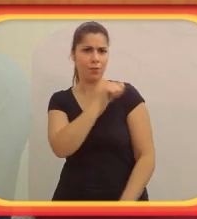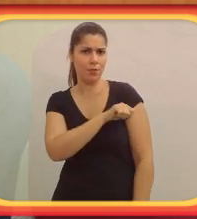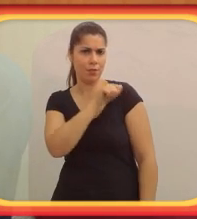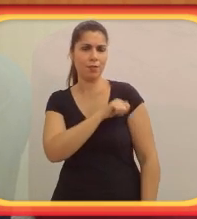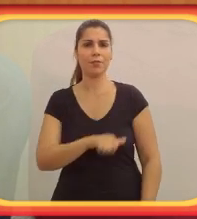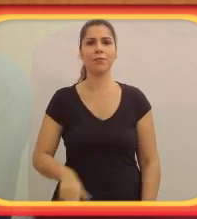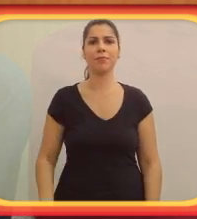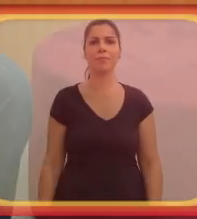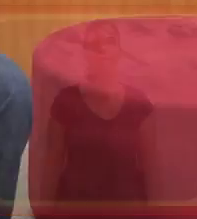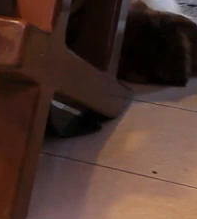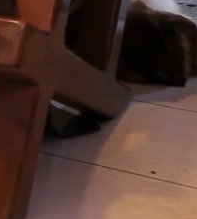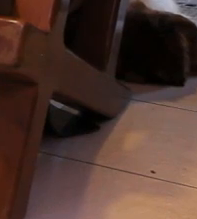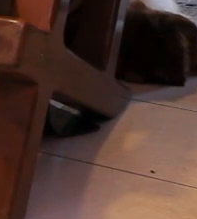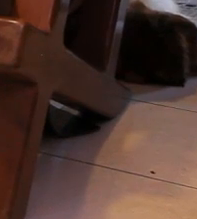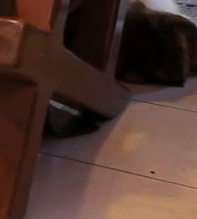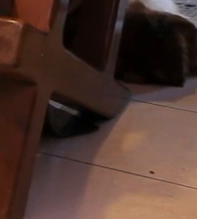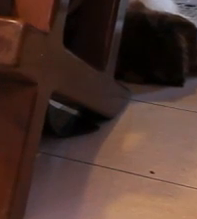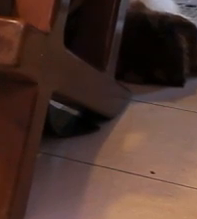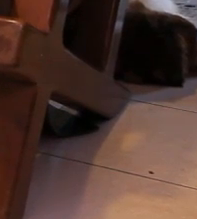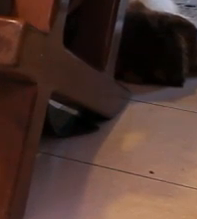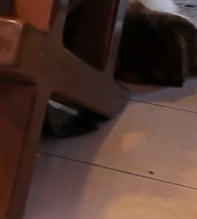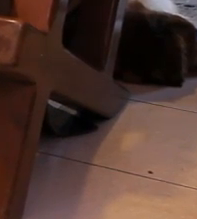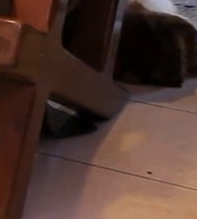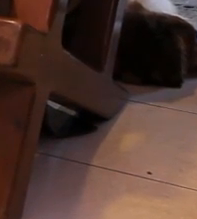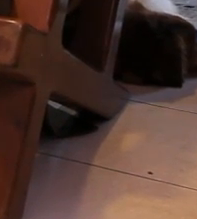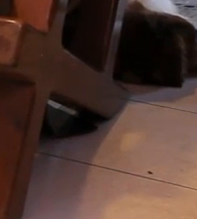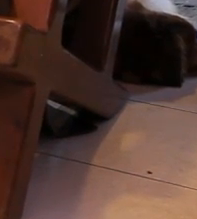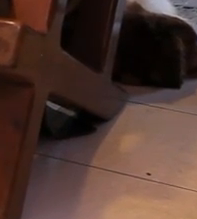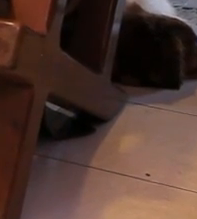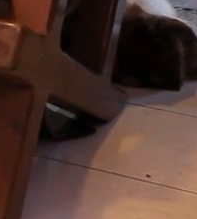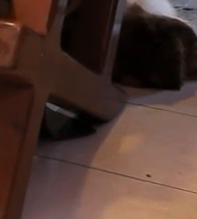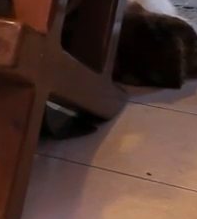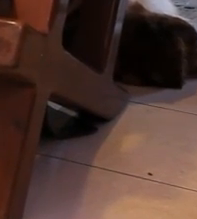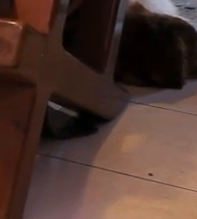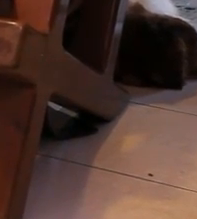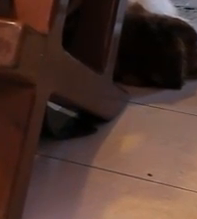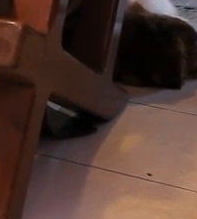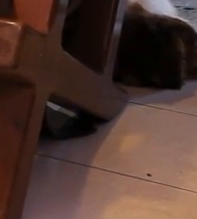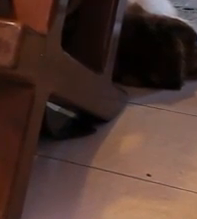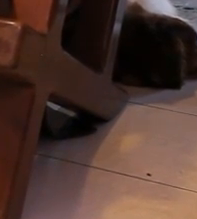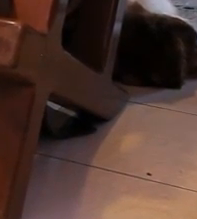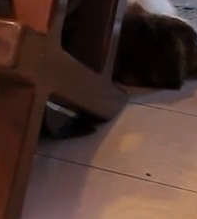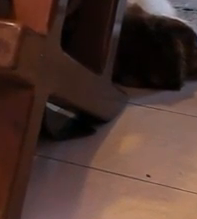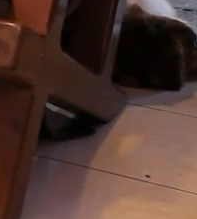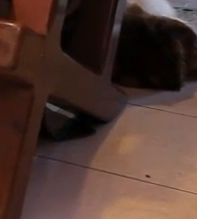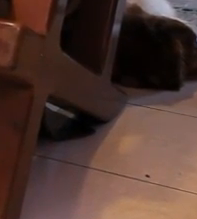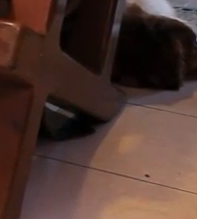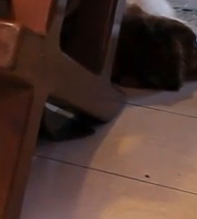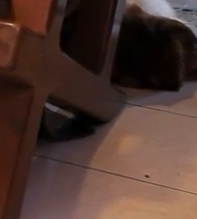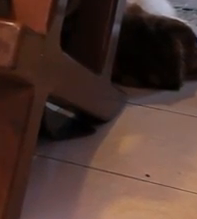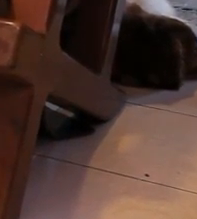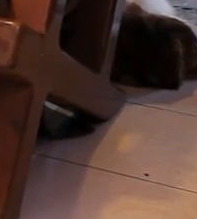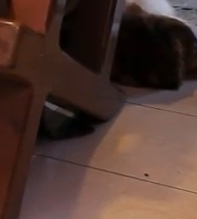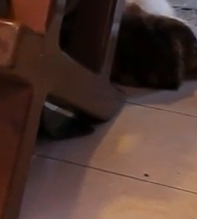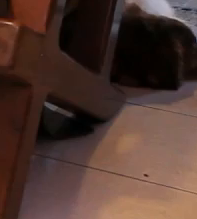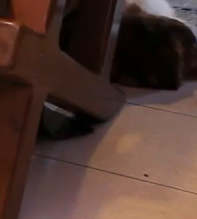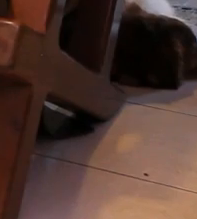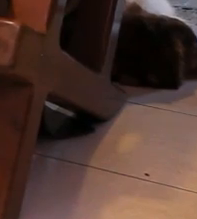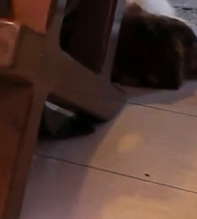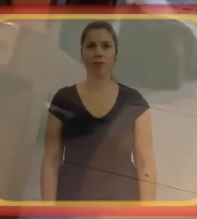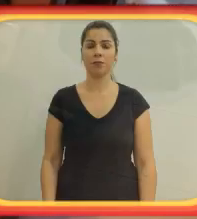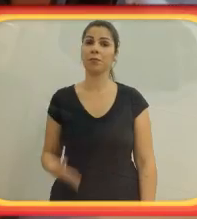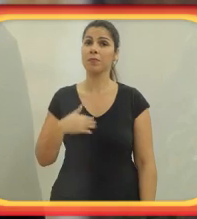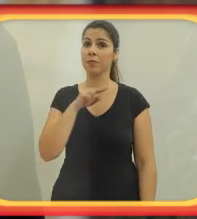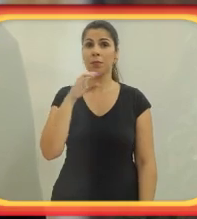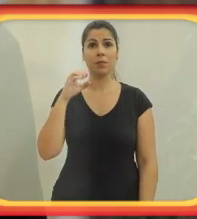deles, no Rio de Janeiro. Sala de estar. 4 pessoas em um sofá. 2 homens e 2 mulheres. Uma delas desenha em um caderno. Entrevista em uma